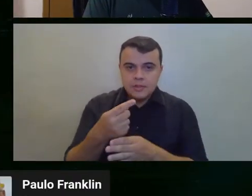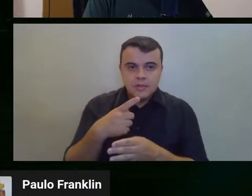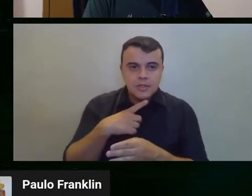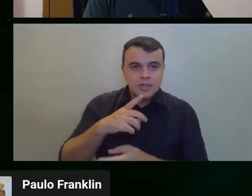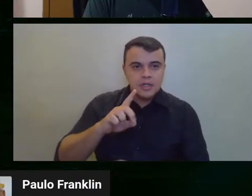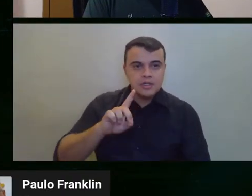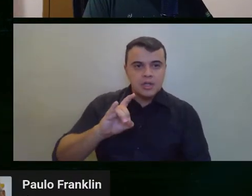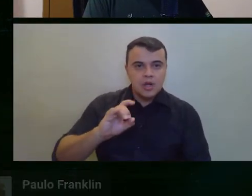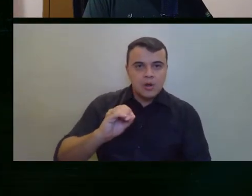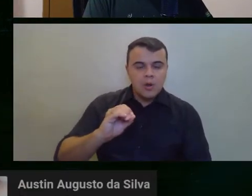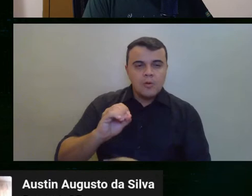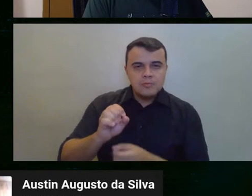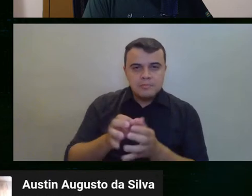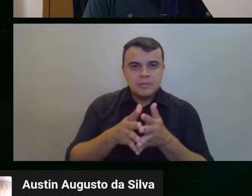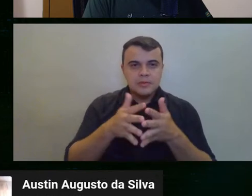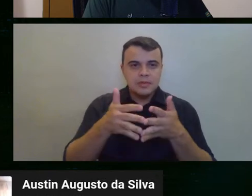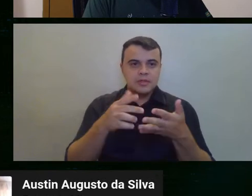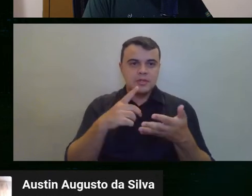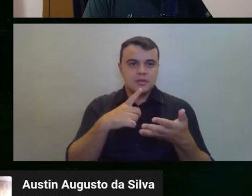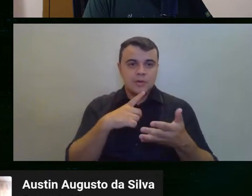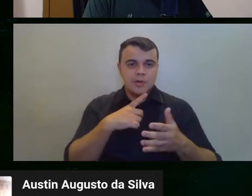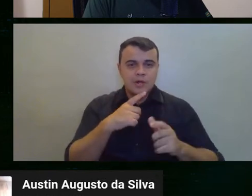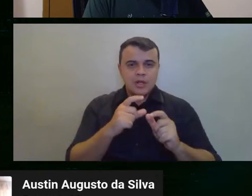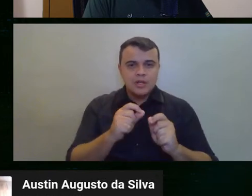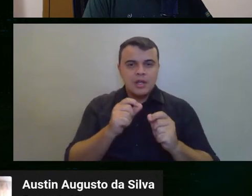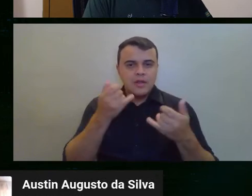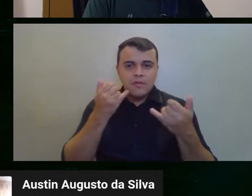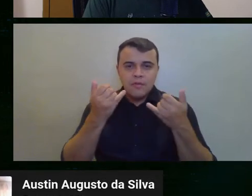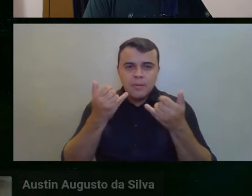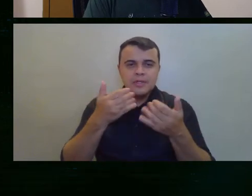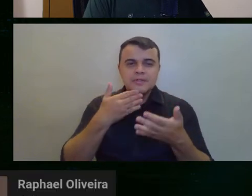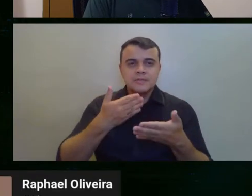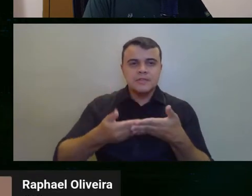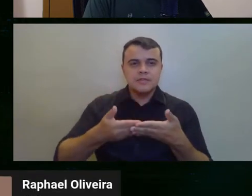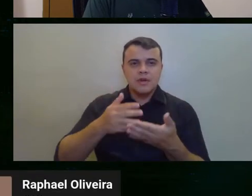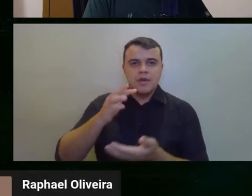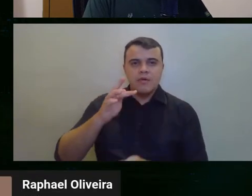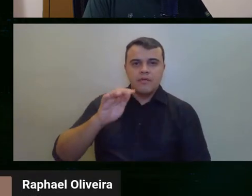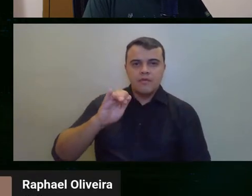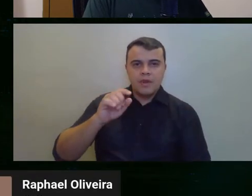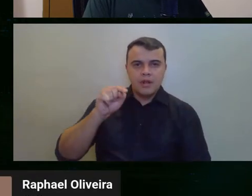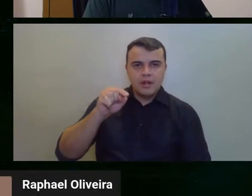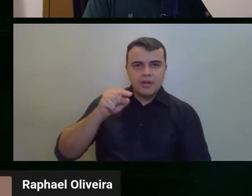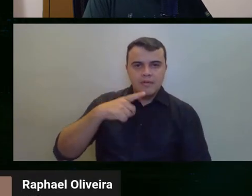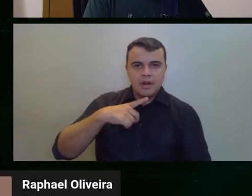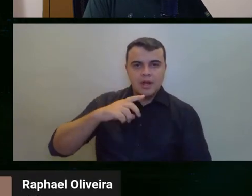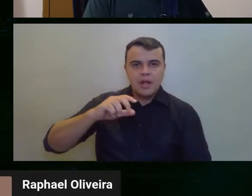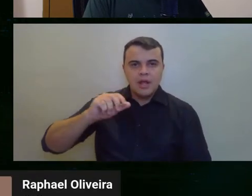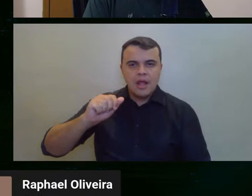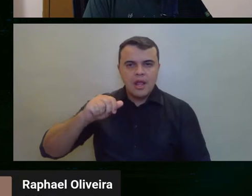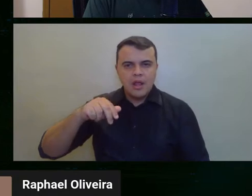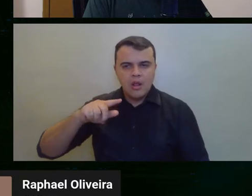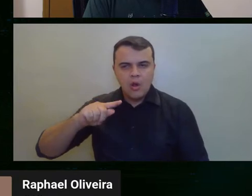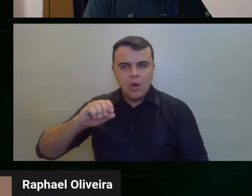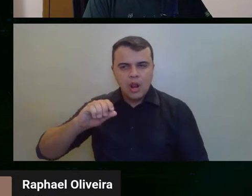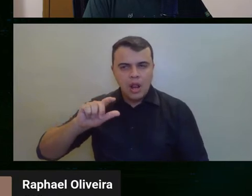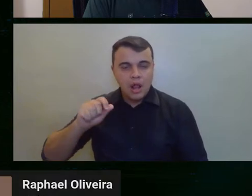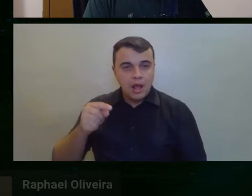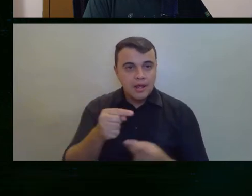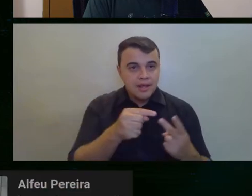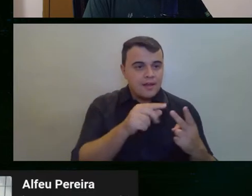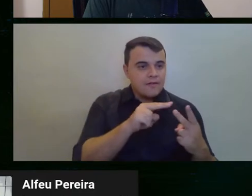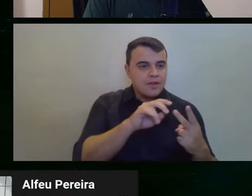da dia eu que é maravilhosa e temos ali informações incríveis né o Felipão faz a formação de ângulo lá vinildo faz a formação de